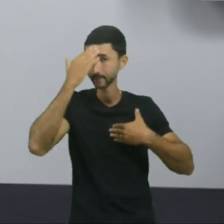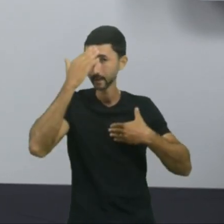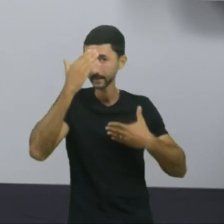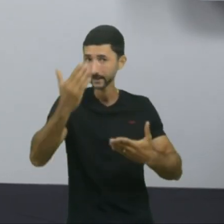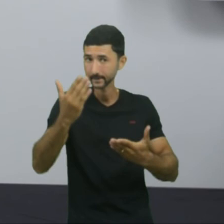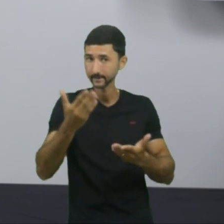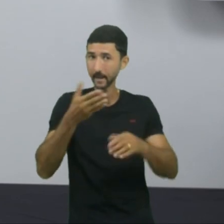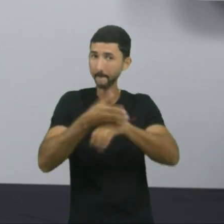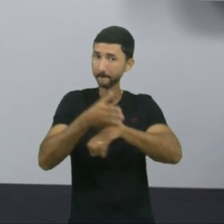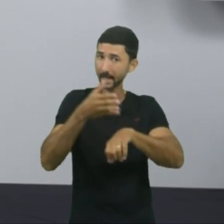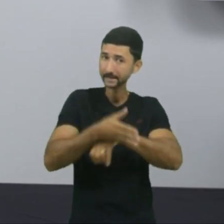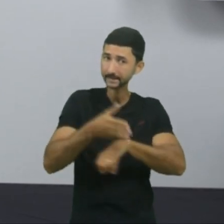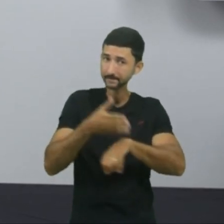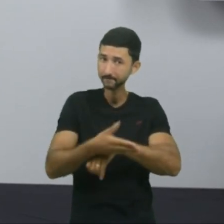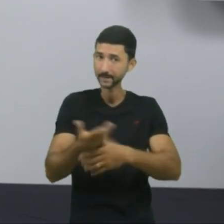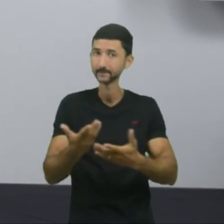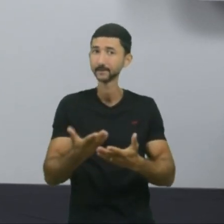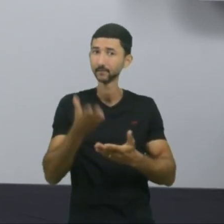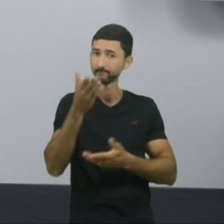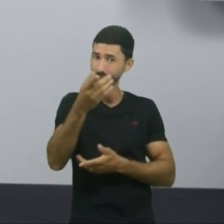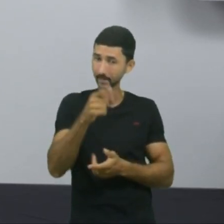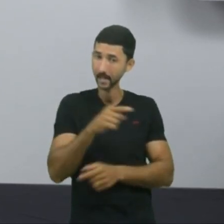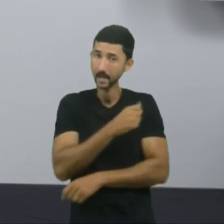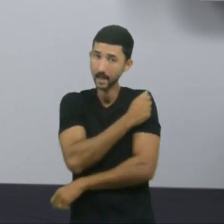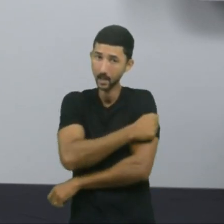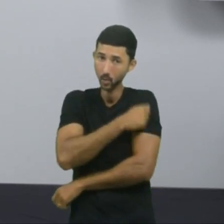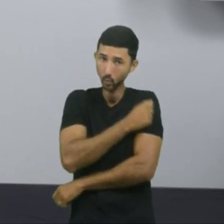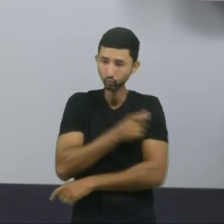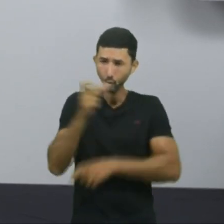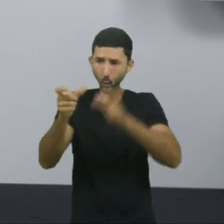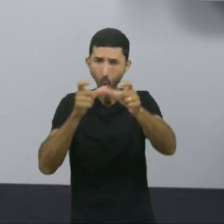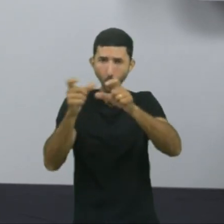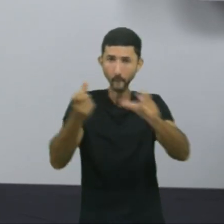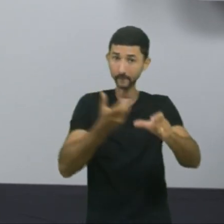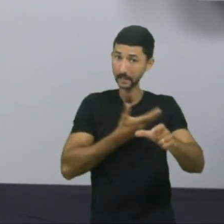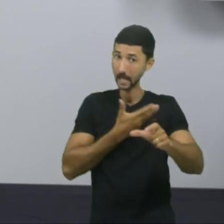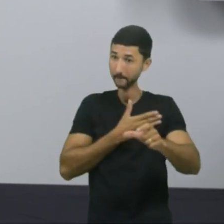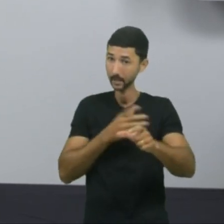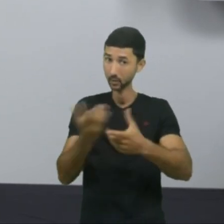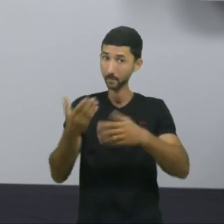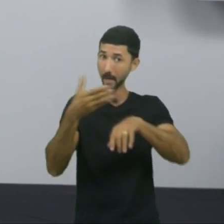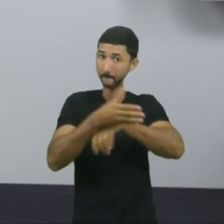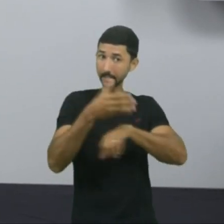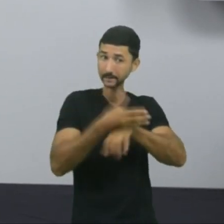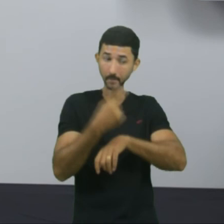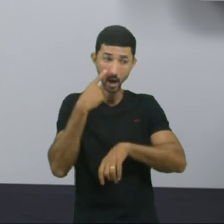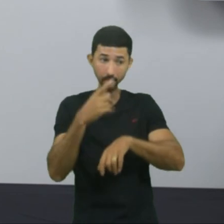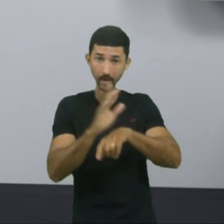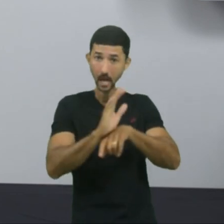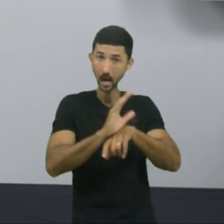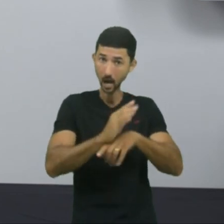tua presença, a tua participação. Não esqueça de convidar os teus amigos para participar e assistir